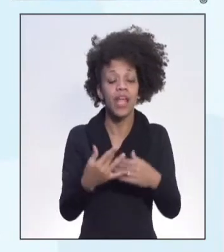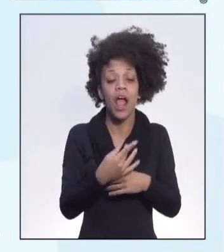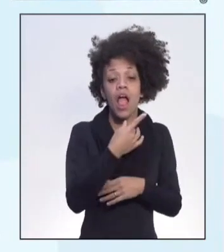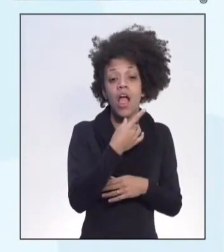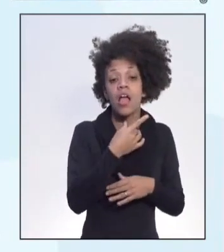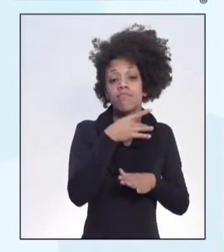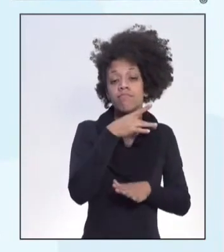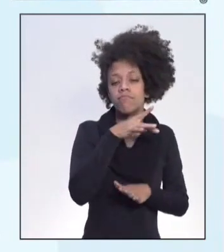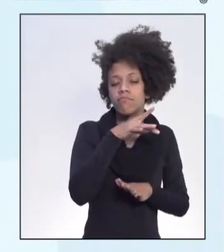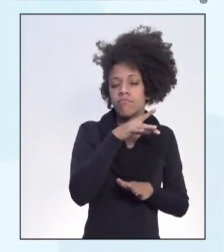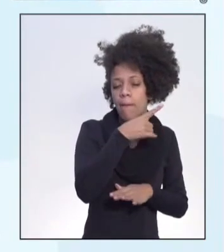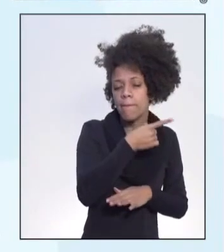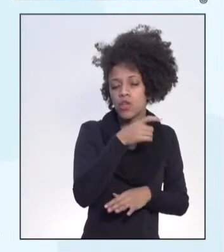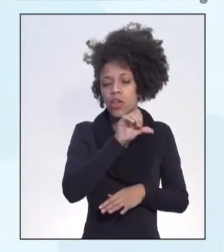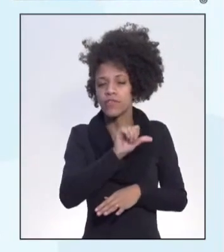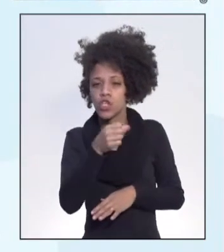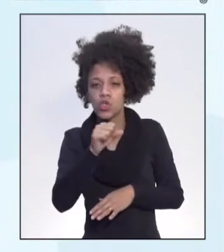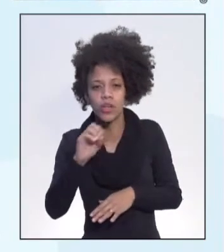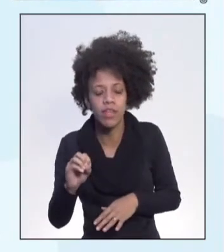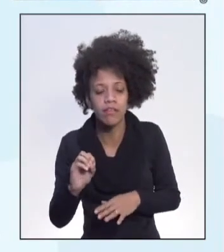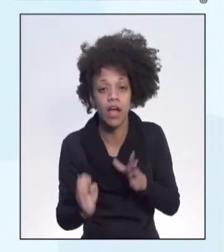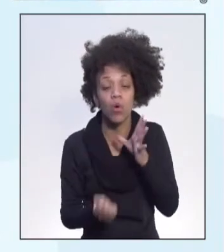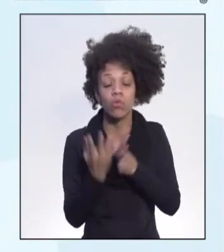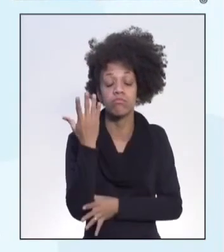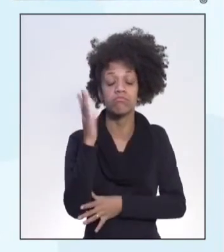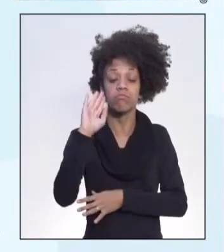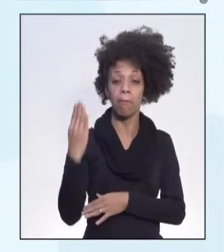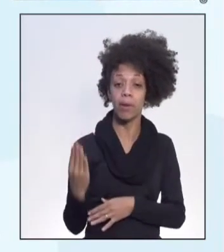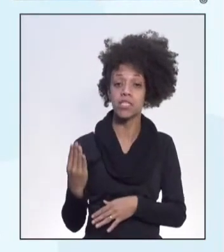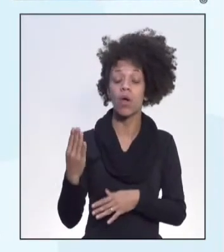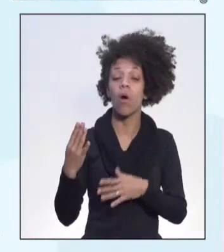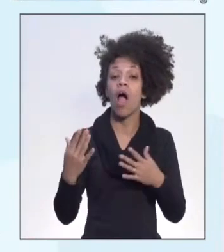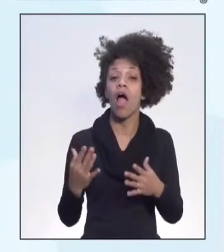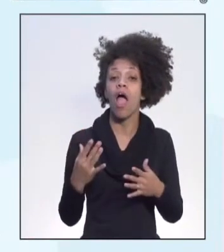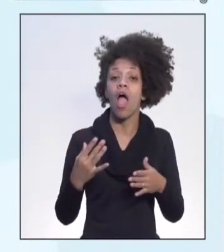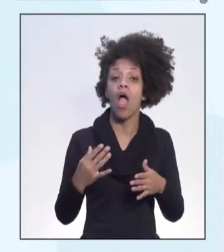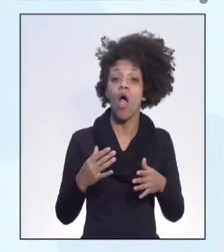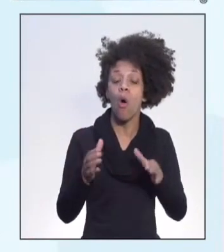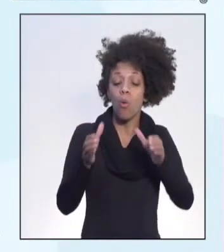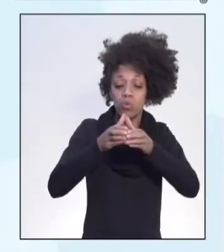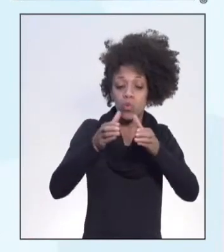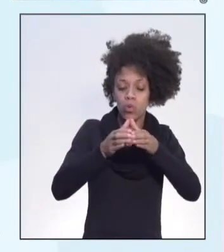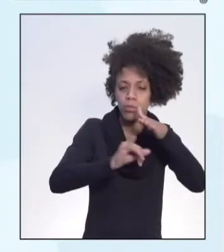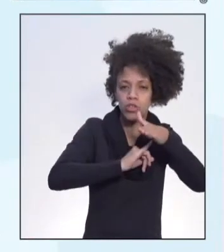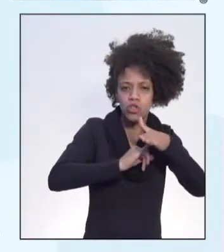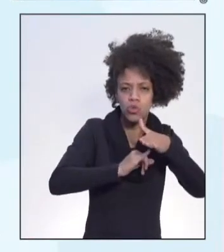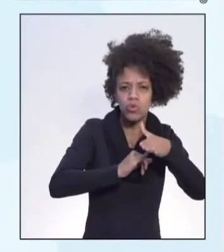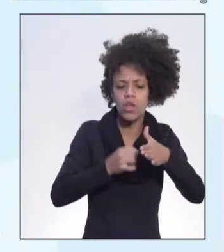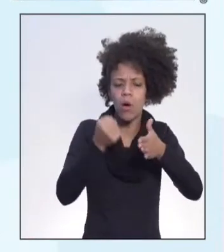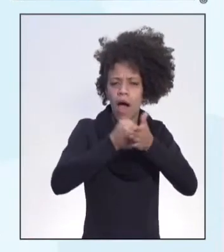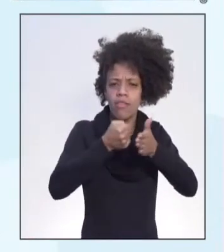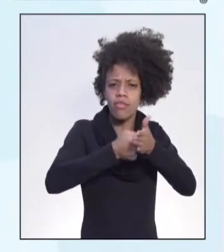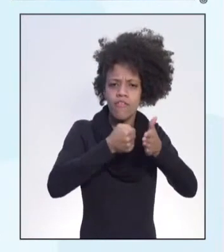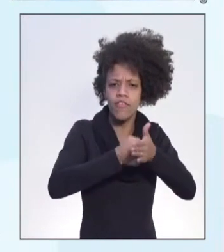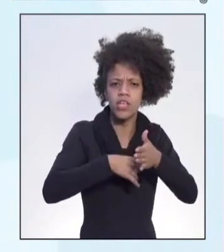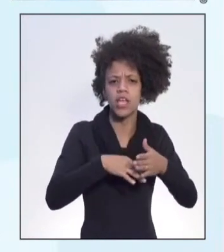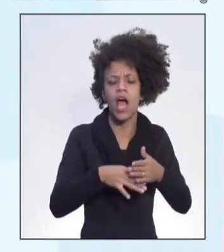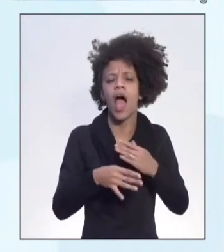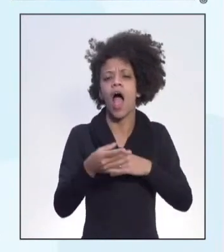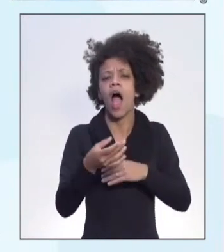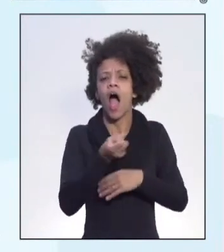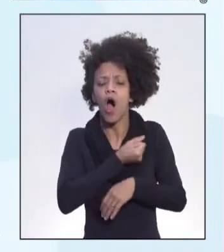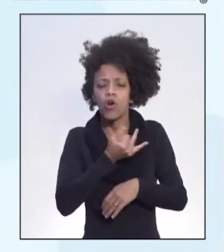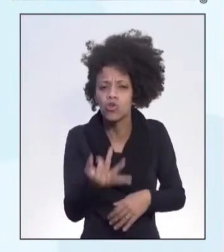de 80, no Brasil, foi criado centros de autodefesa, né, em relação ao número de